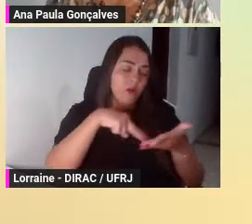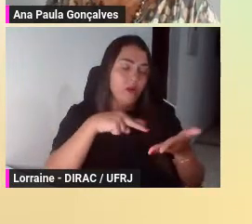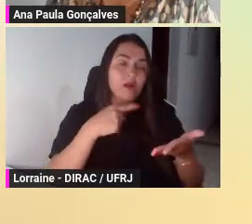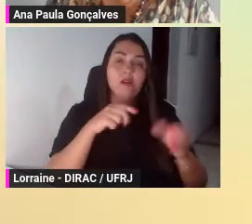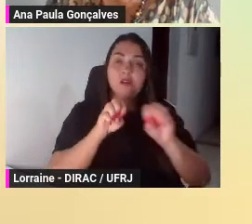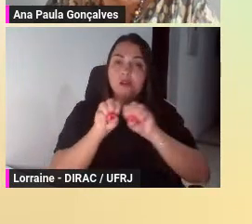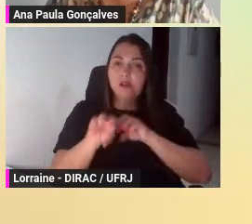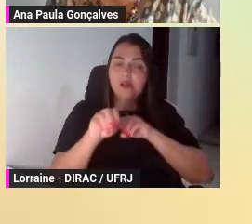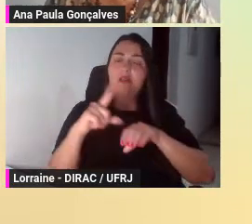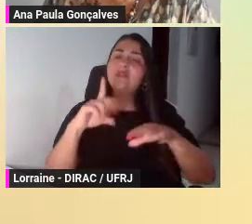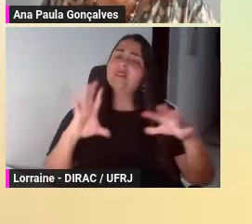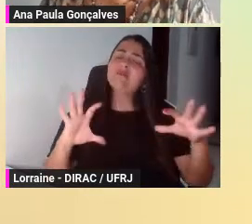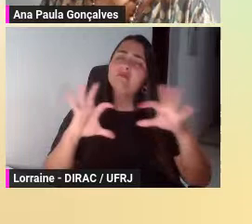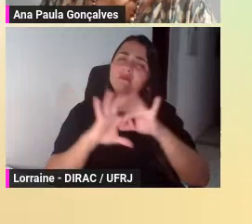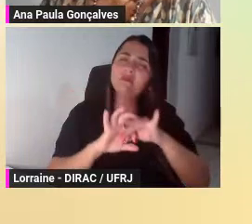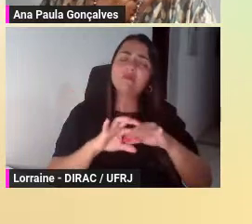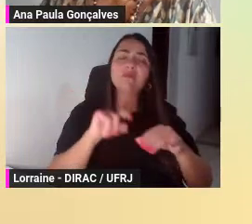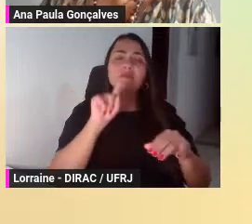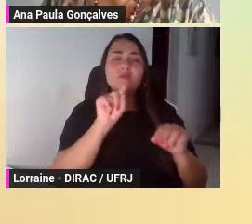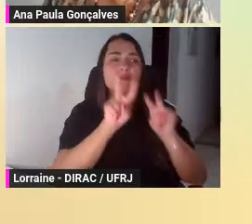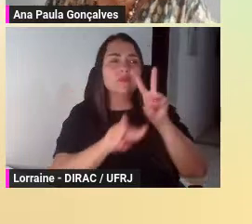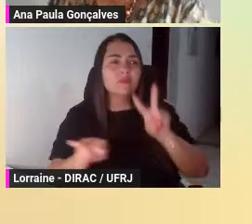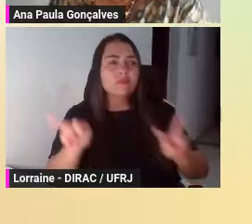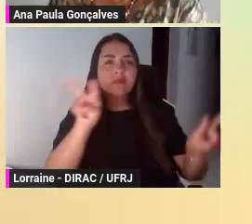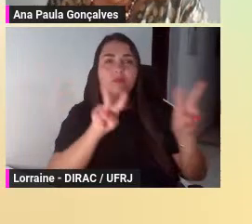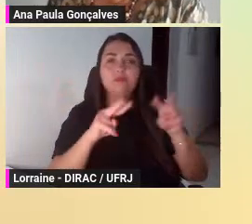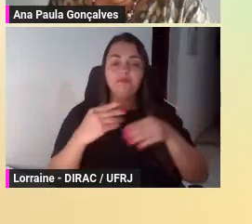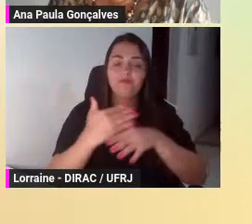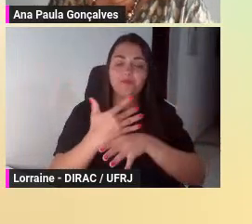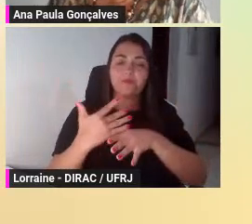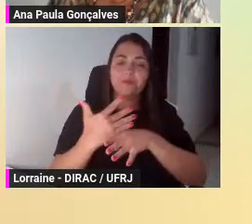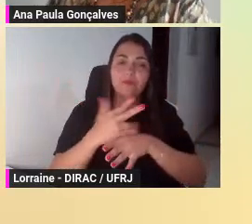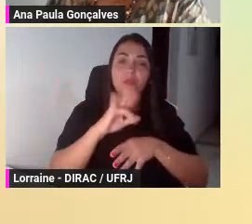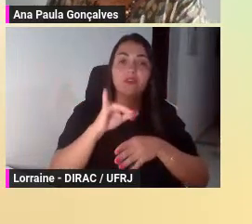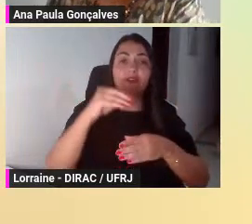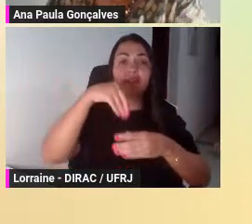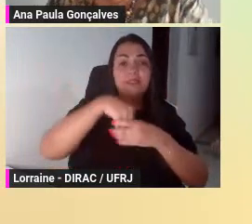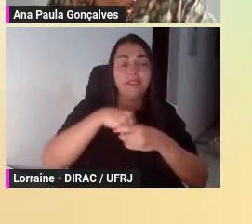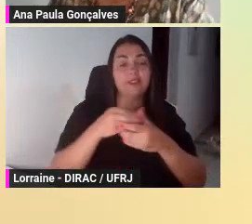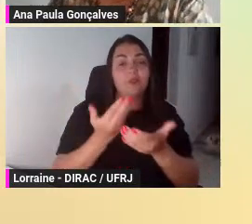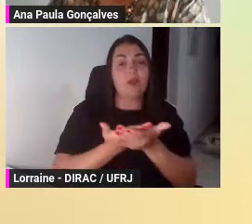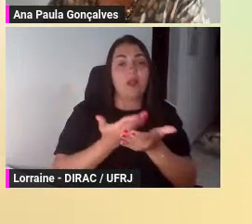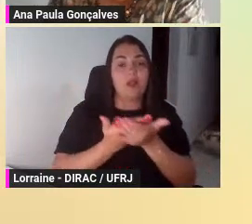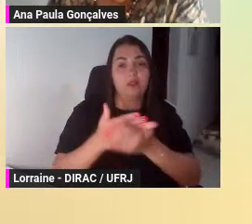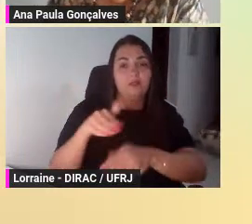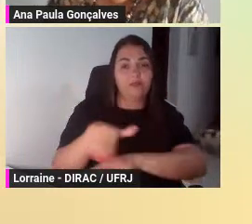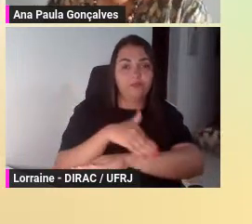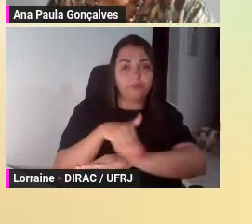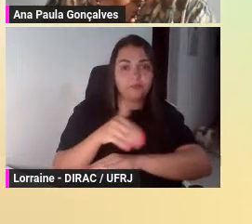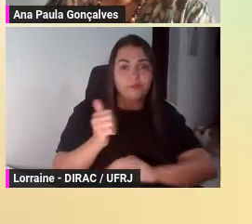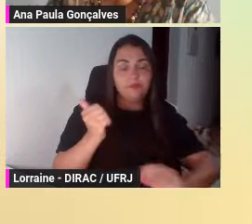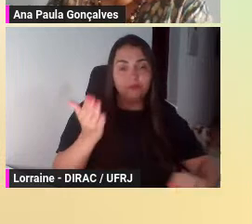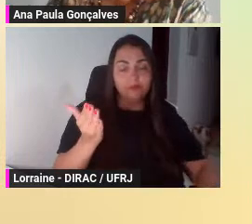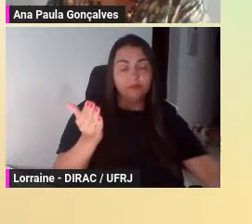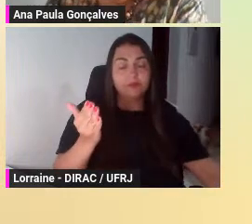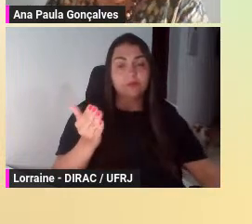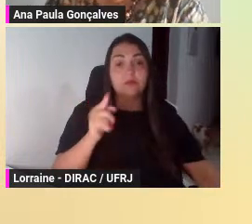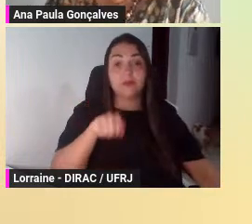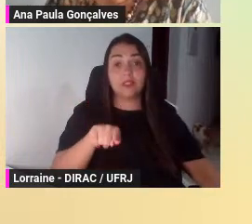ver com as leituras de cidade que a gente vai fazer ao longo dessa aula campo. O maior desafio agora está na rua,